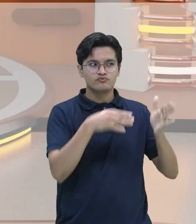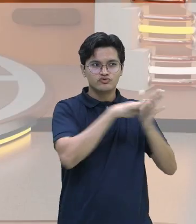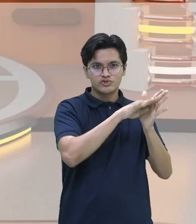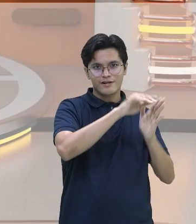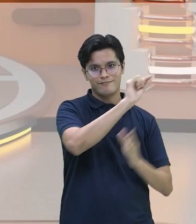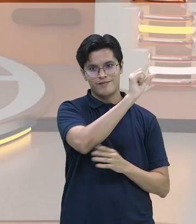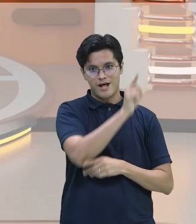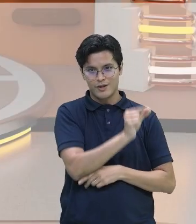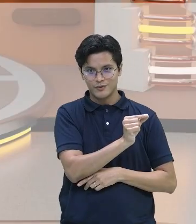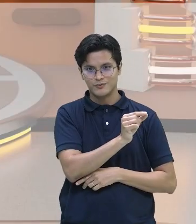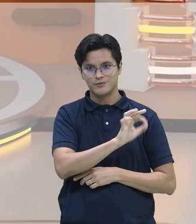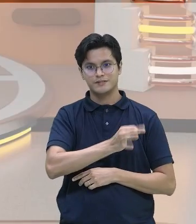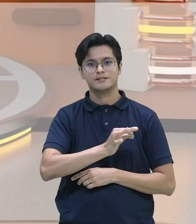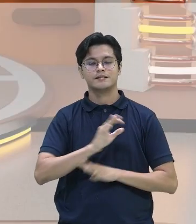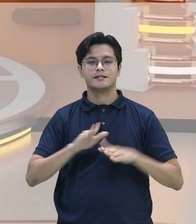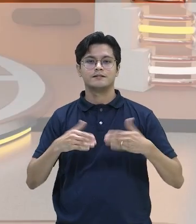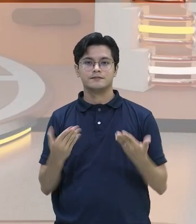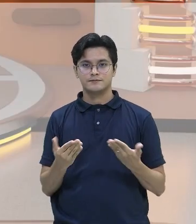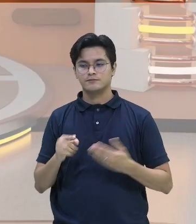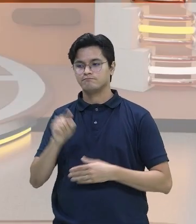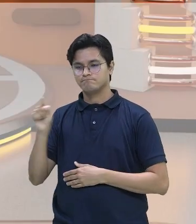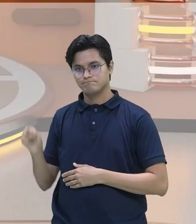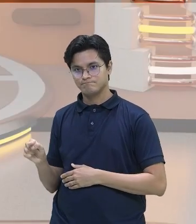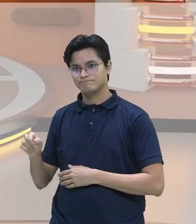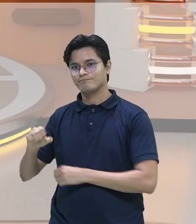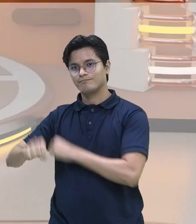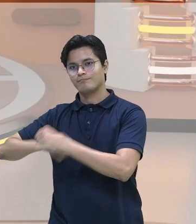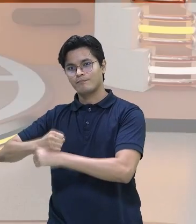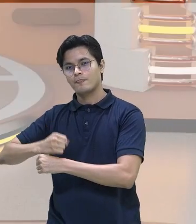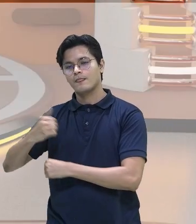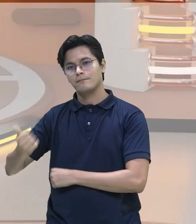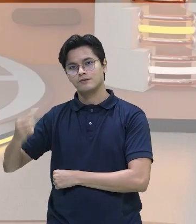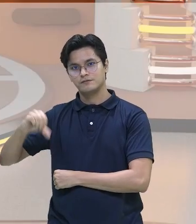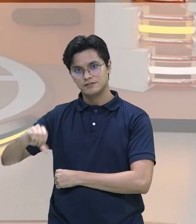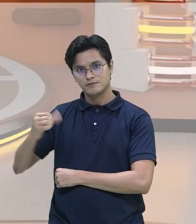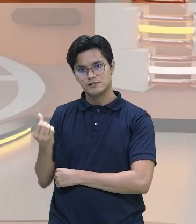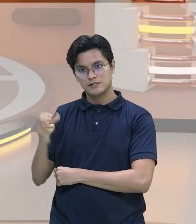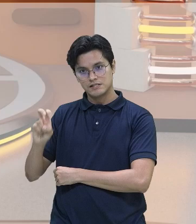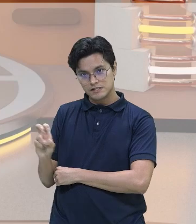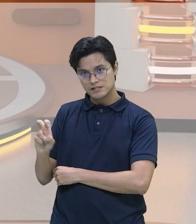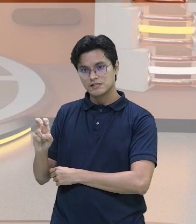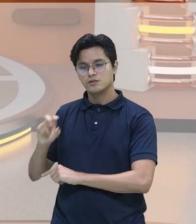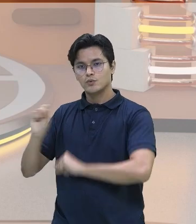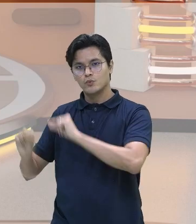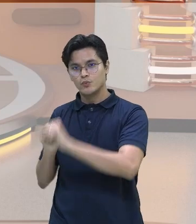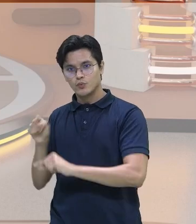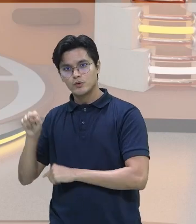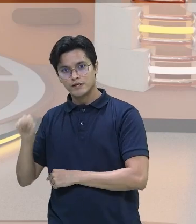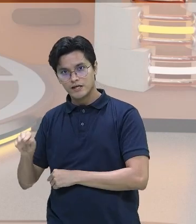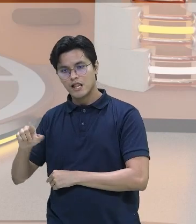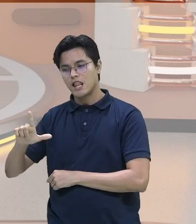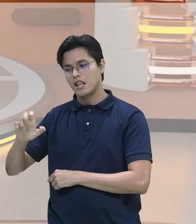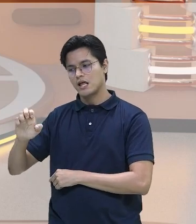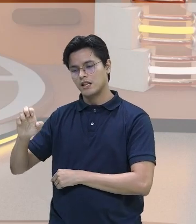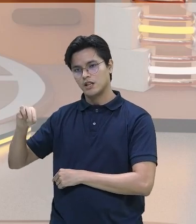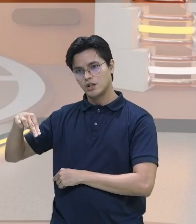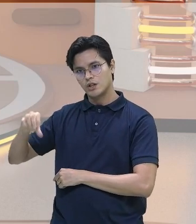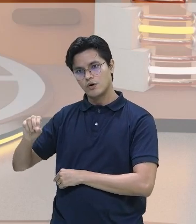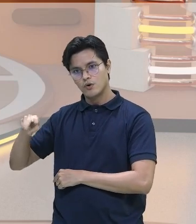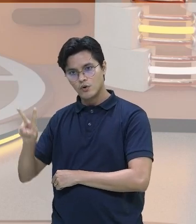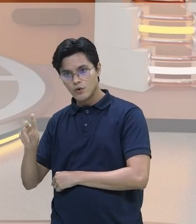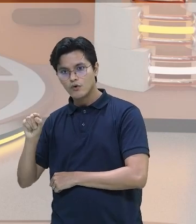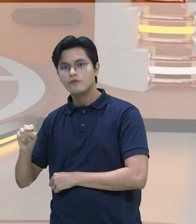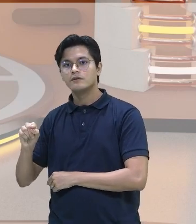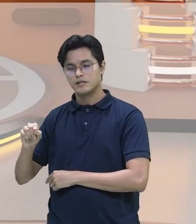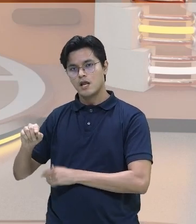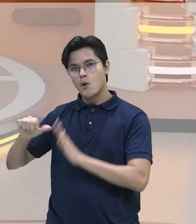gente tem Leonov, né, que realiza ali a primeira caminhada espacial fora ali da